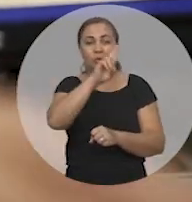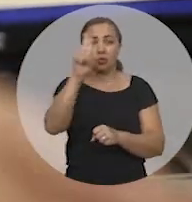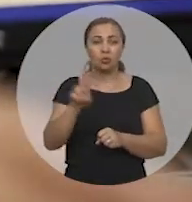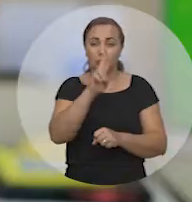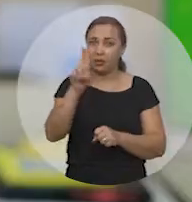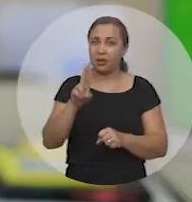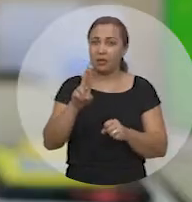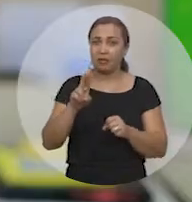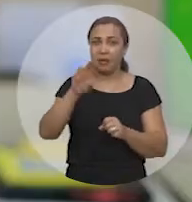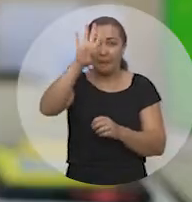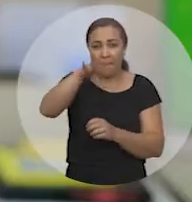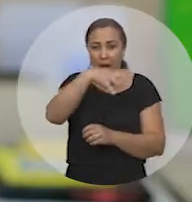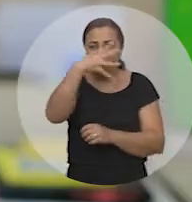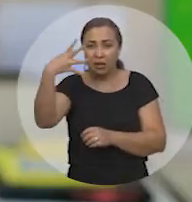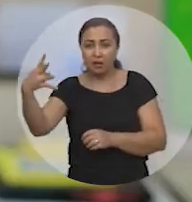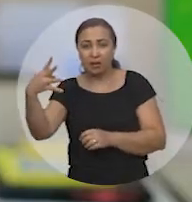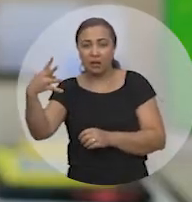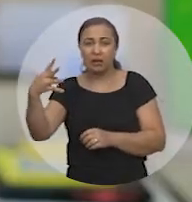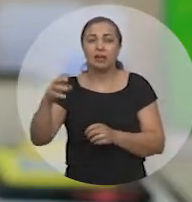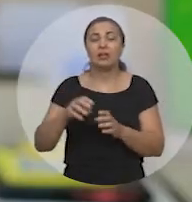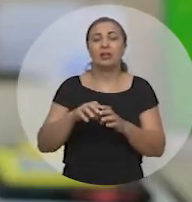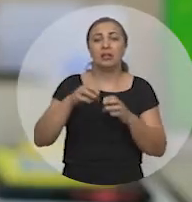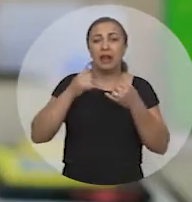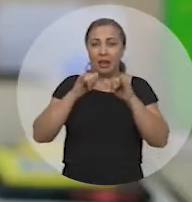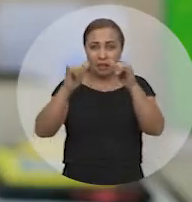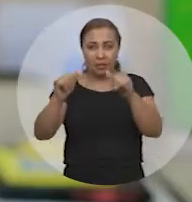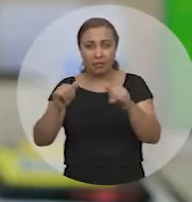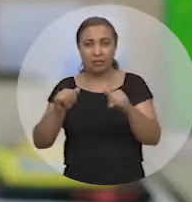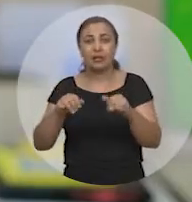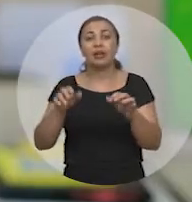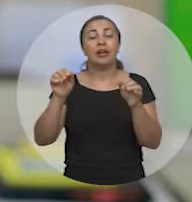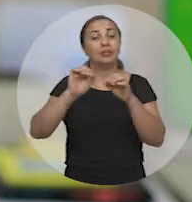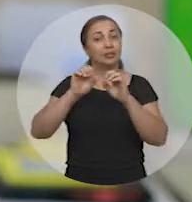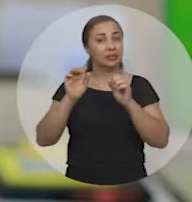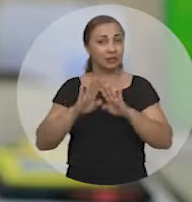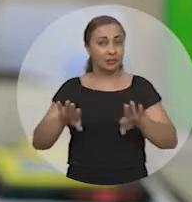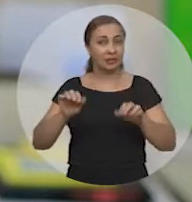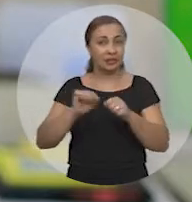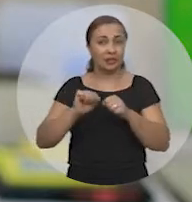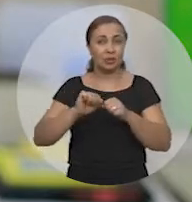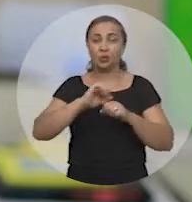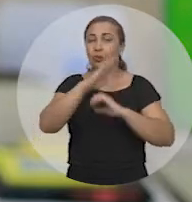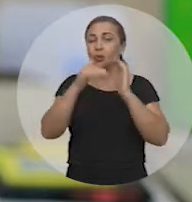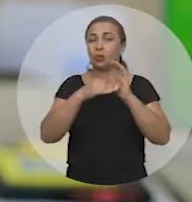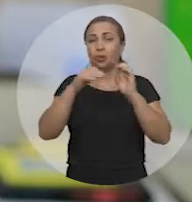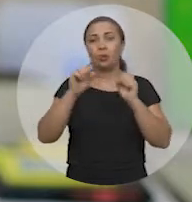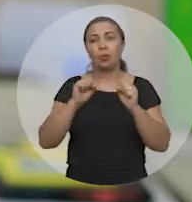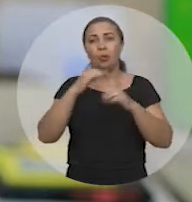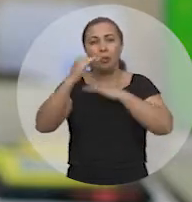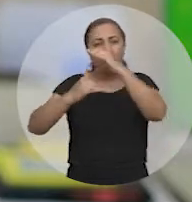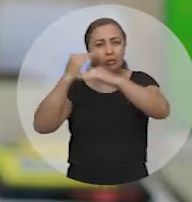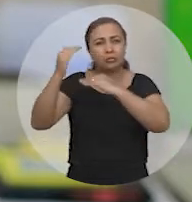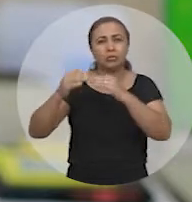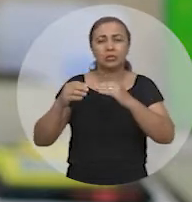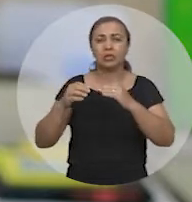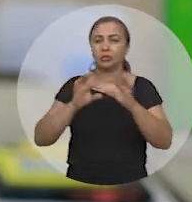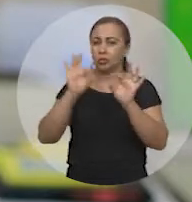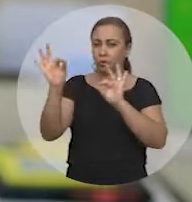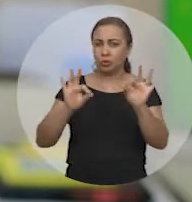usávamos planilhas eletrônicas, e isso fez com que todo o processo regulatório fosse visto por